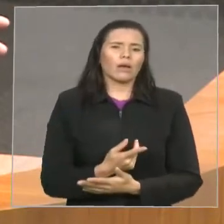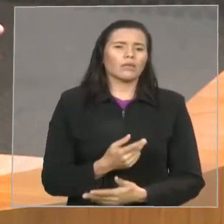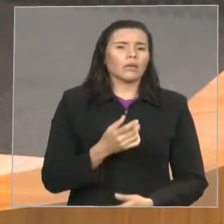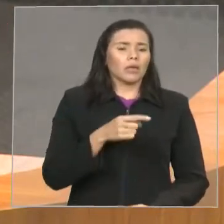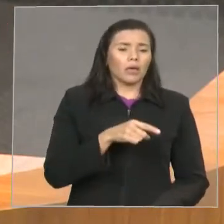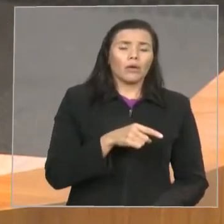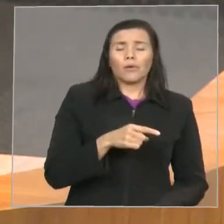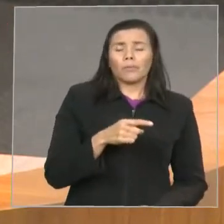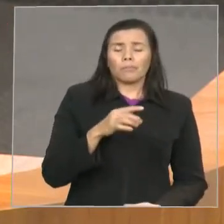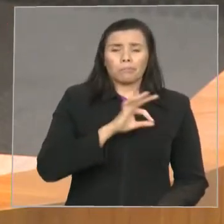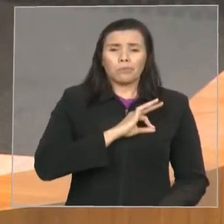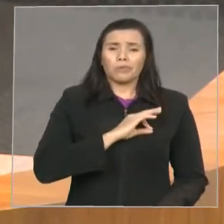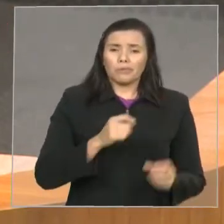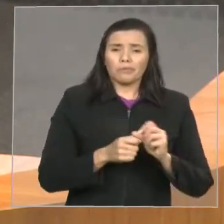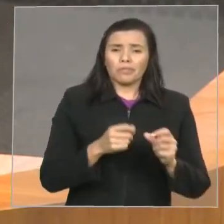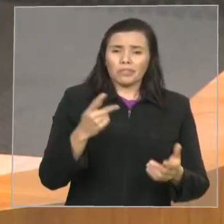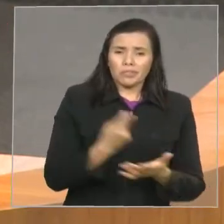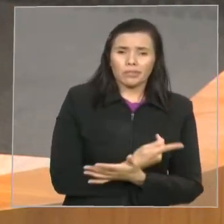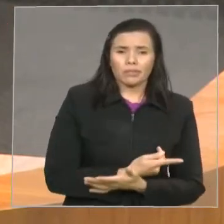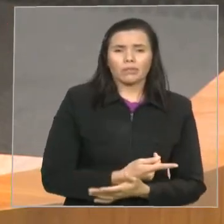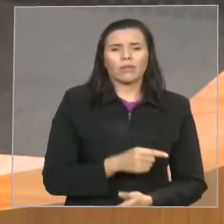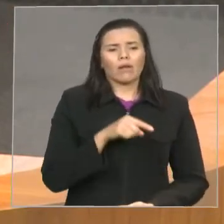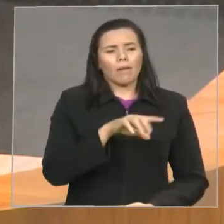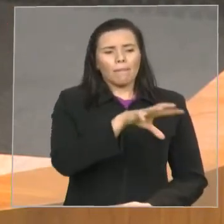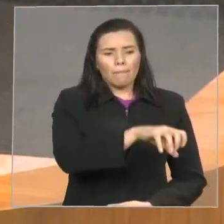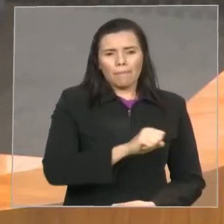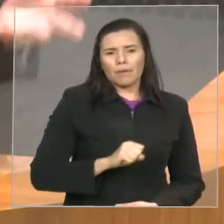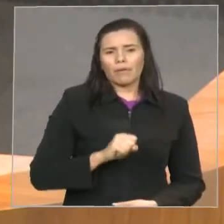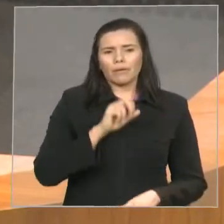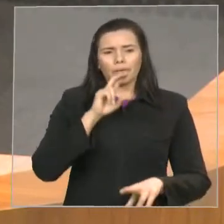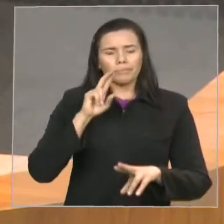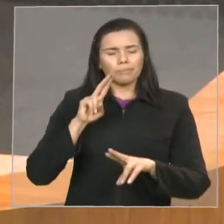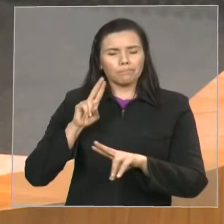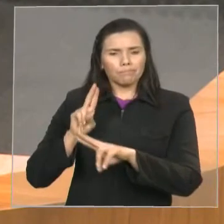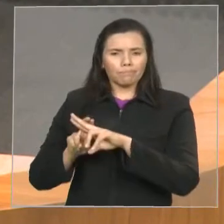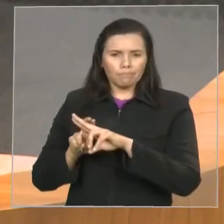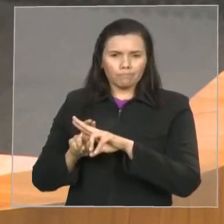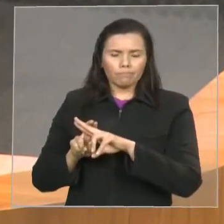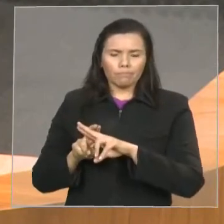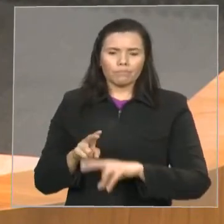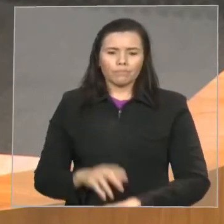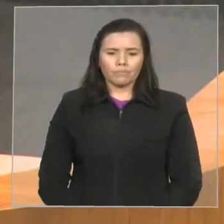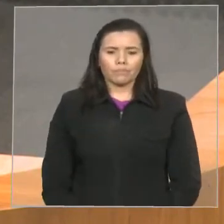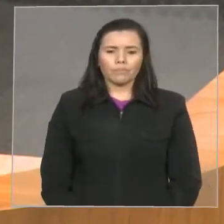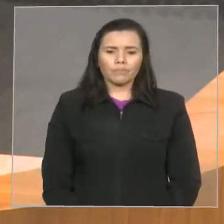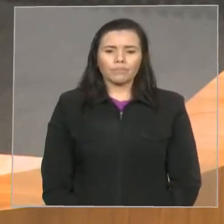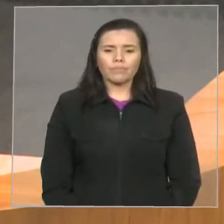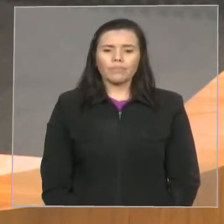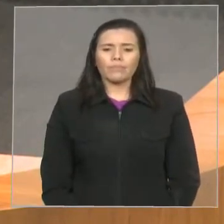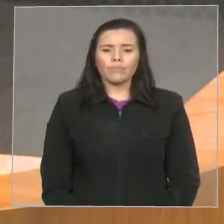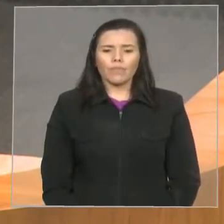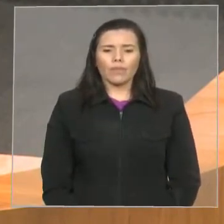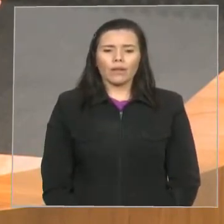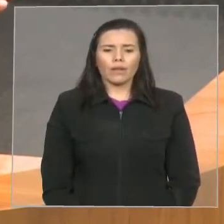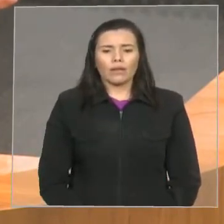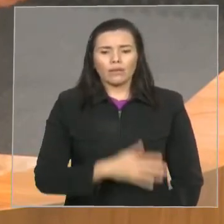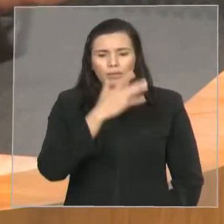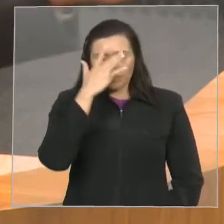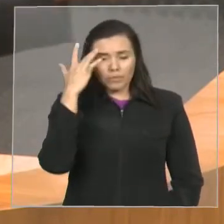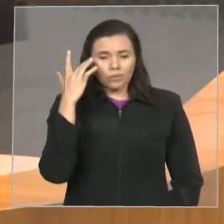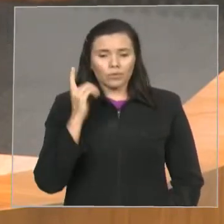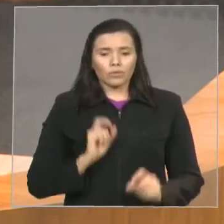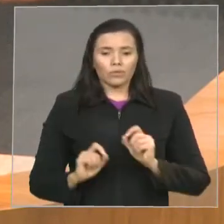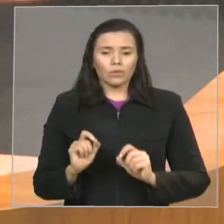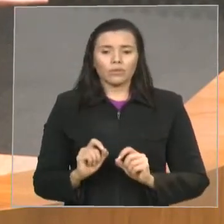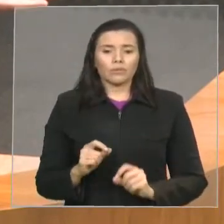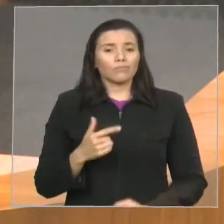sabem, foi construído a minha gestão. Na época de combate ao crime organizado, em 98, aquelas pessoas de alta periculosidade não